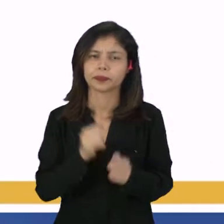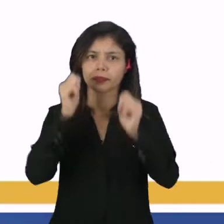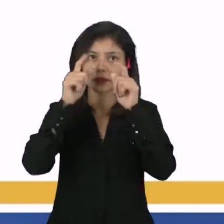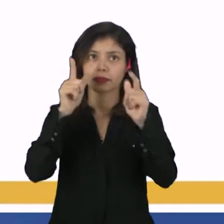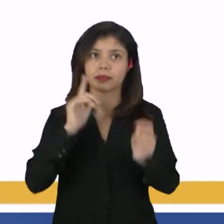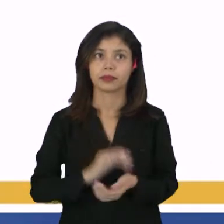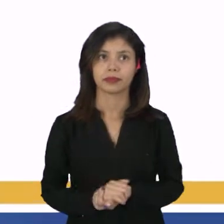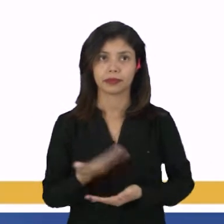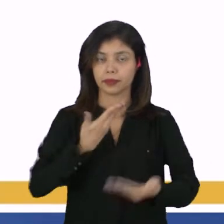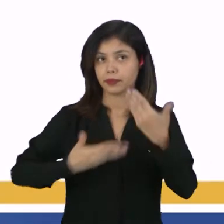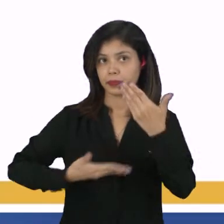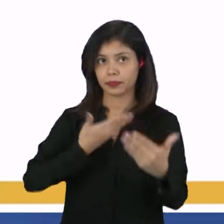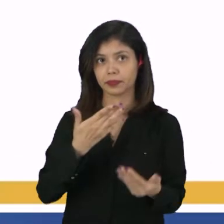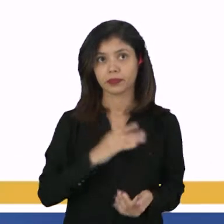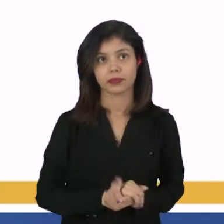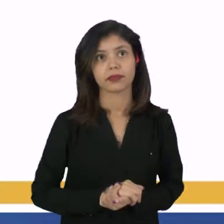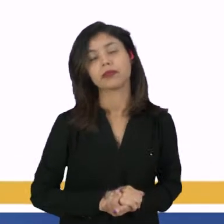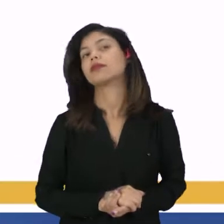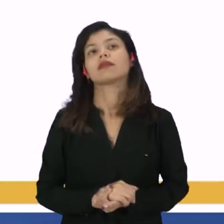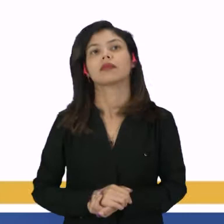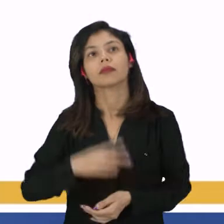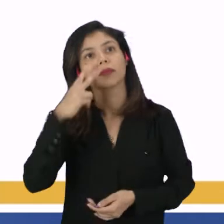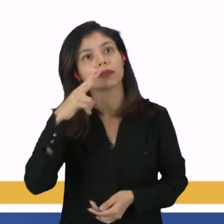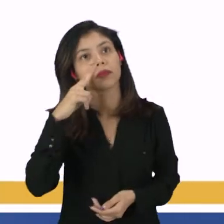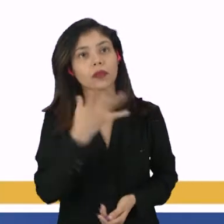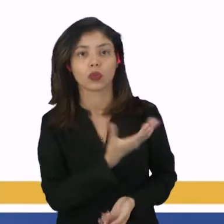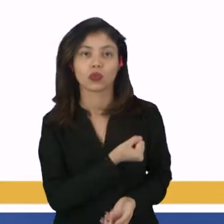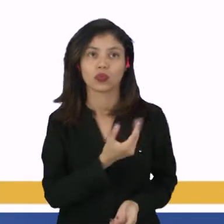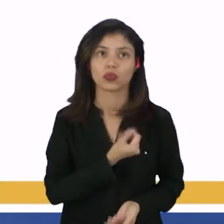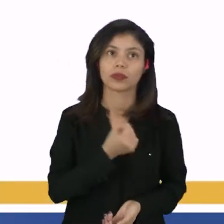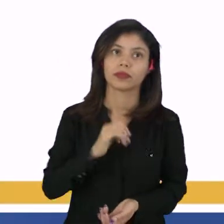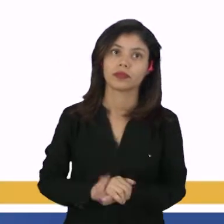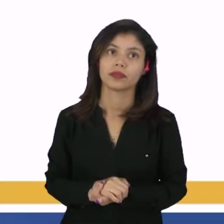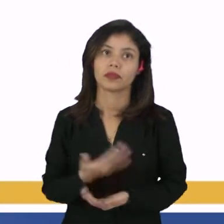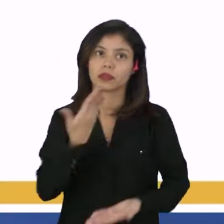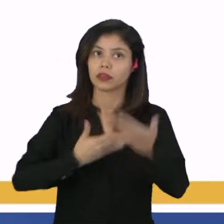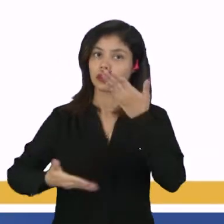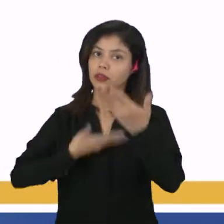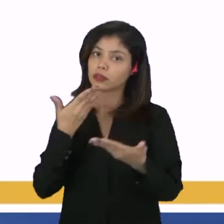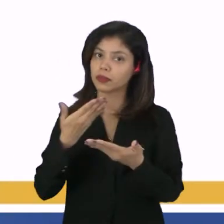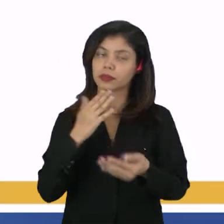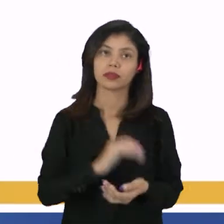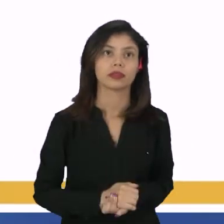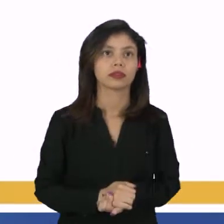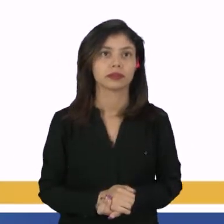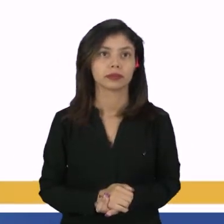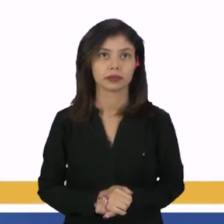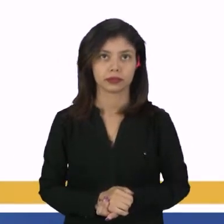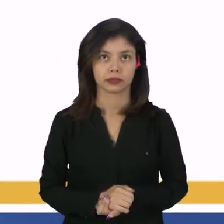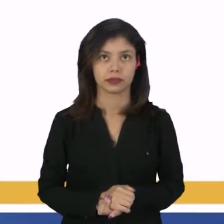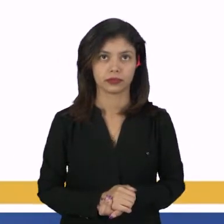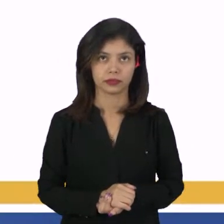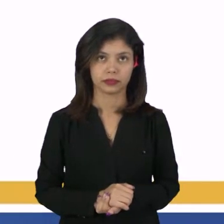reação ou de compartilhamento e veja os números de reações e compartilhamentos dessa